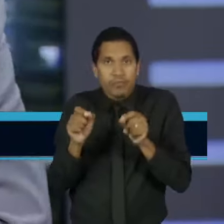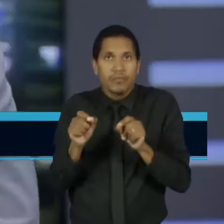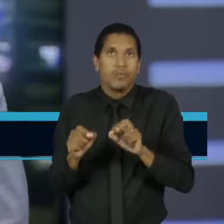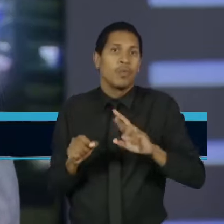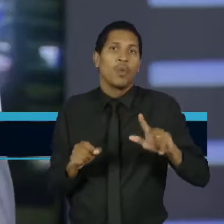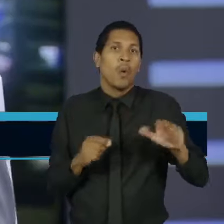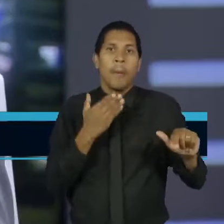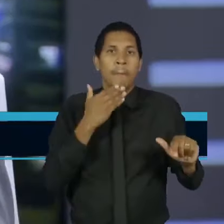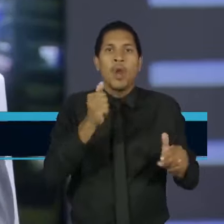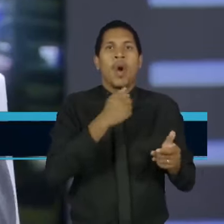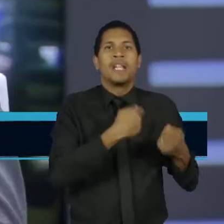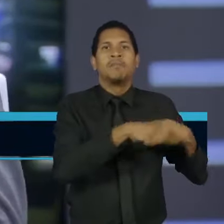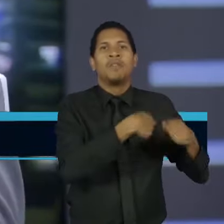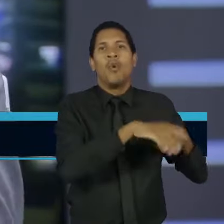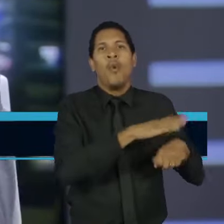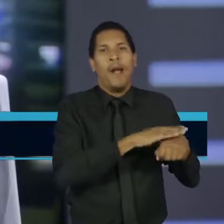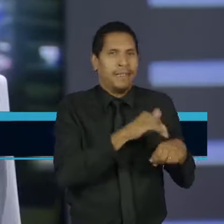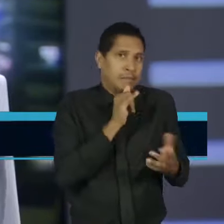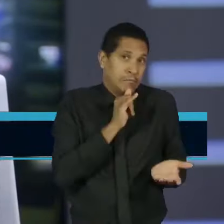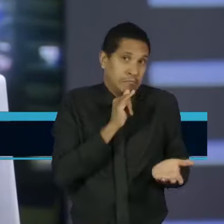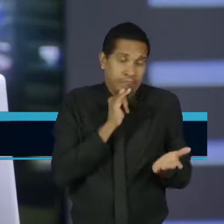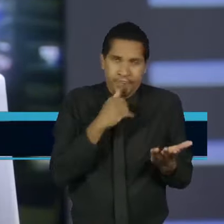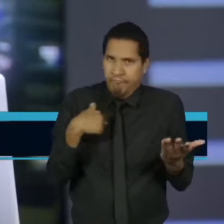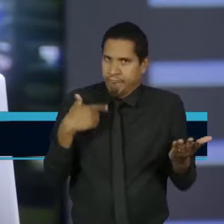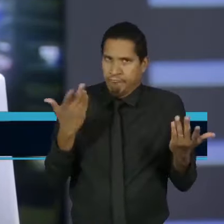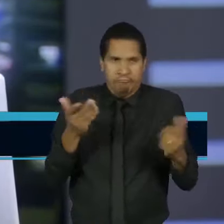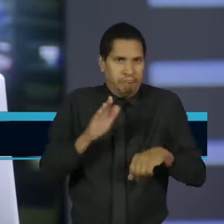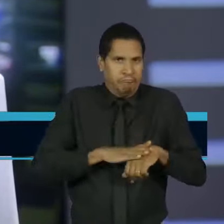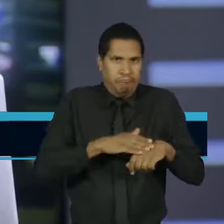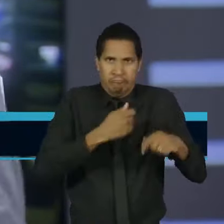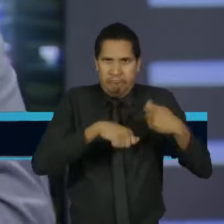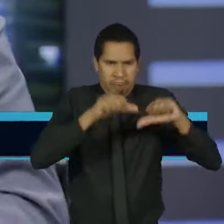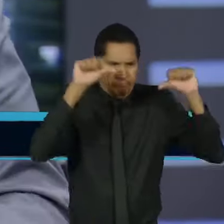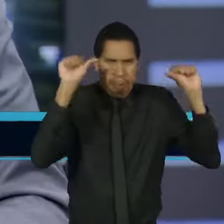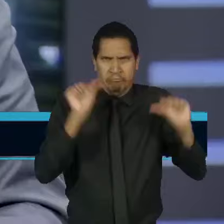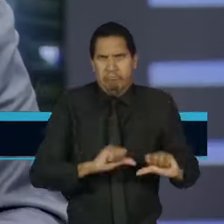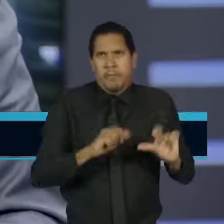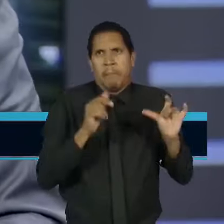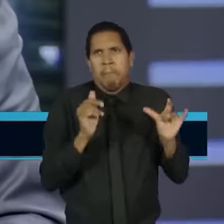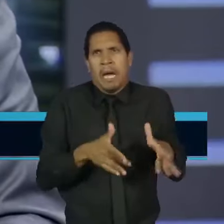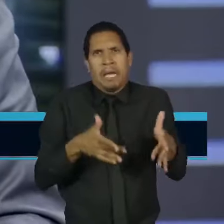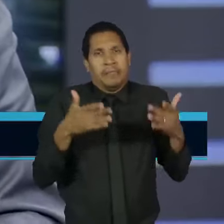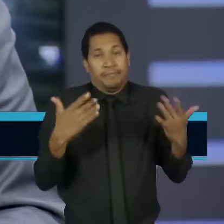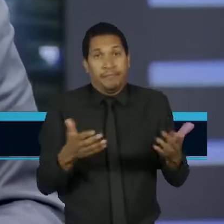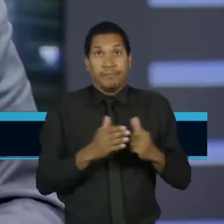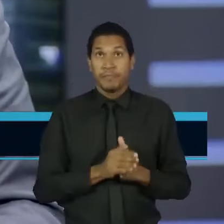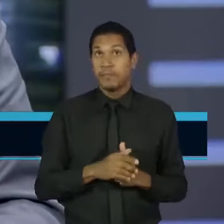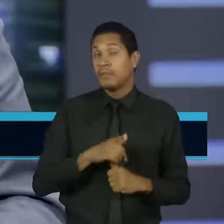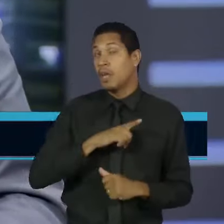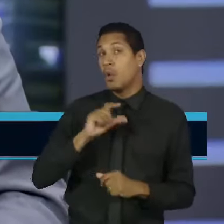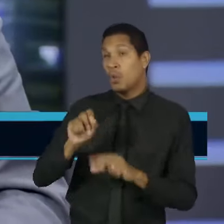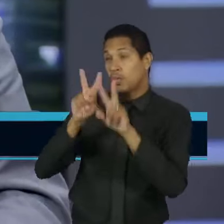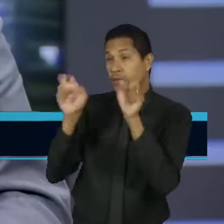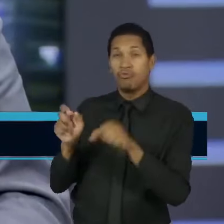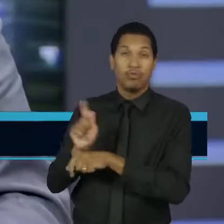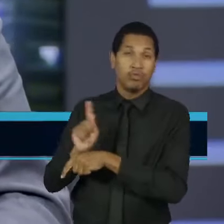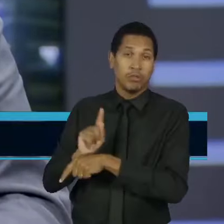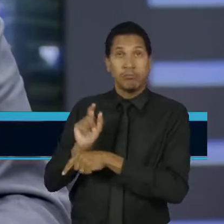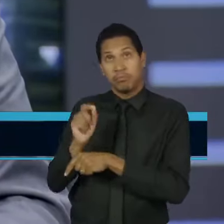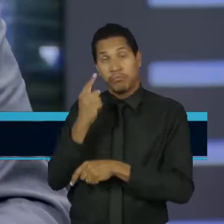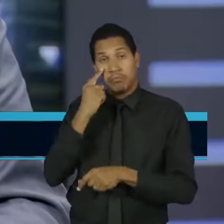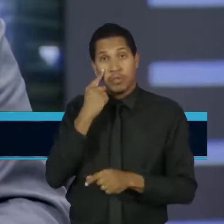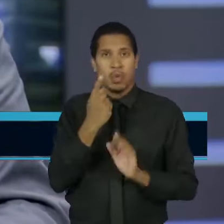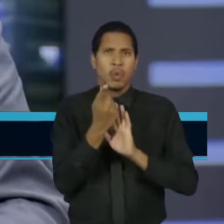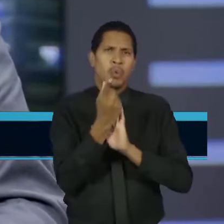são os melhores administradores. Eu, por exemplo, sou um péssimo administrador. Então, você tem uma questão de gestão. Agora, os custos